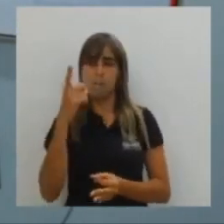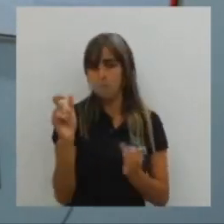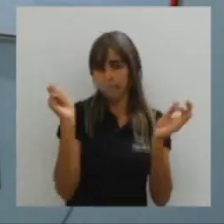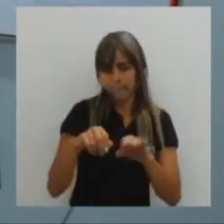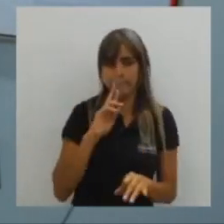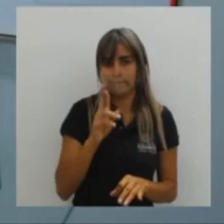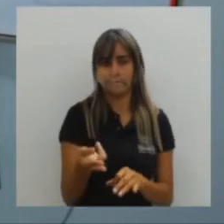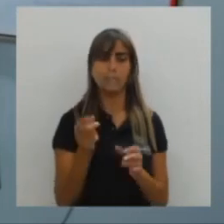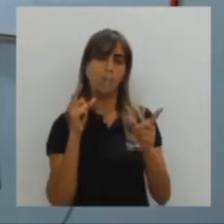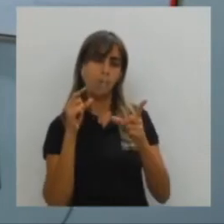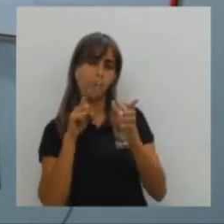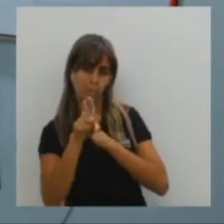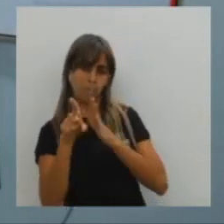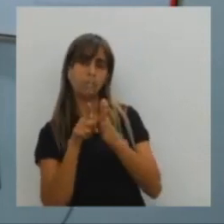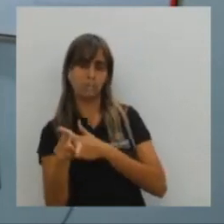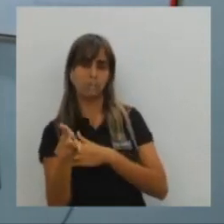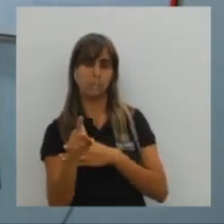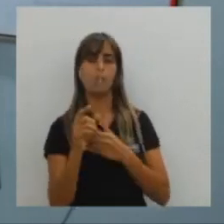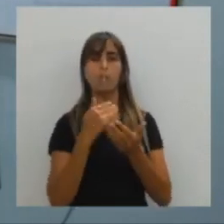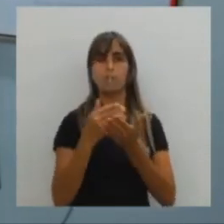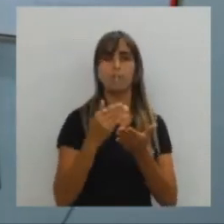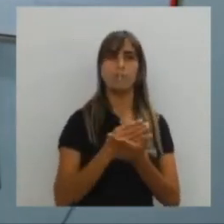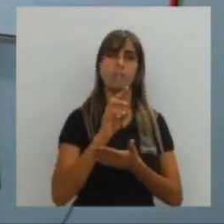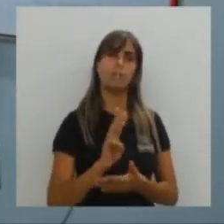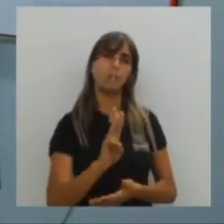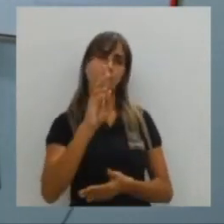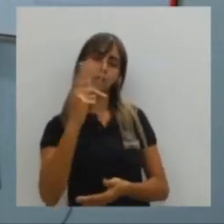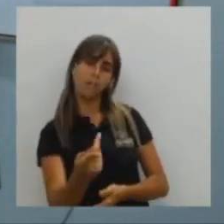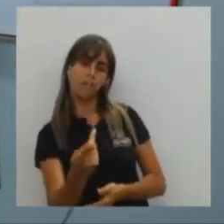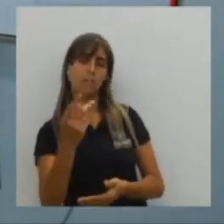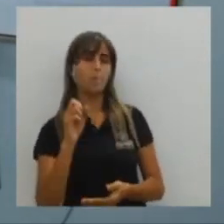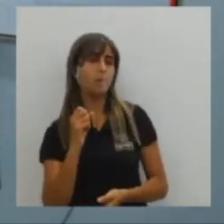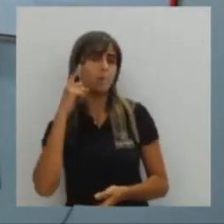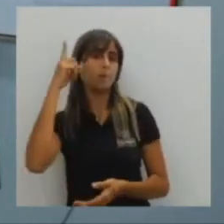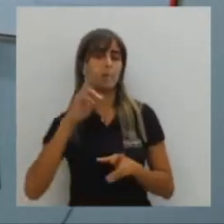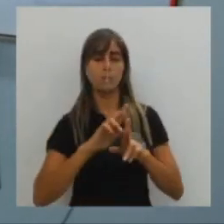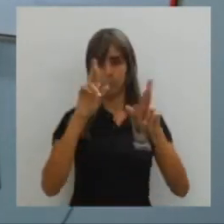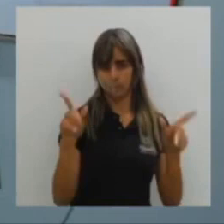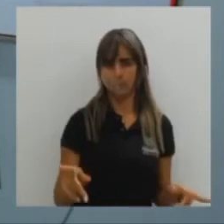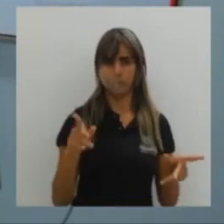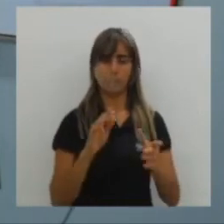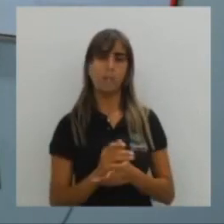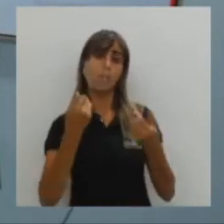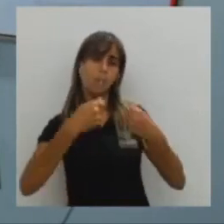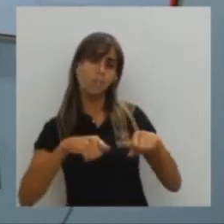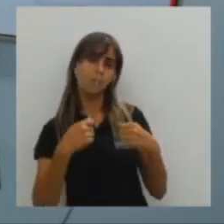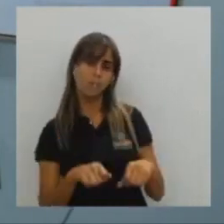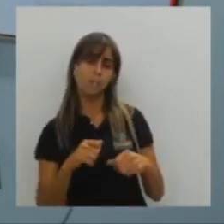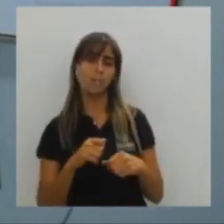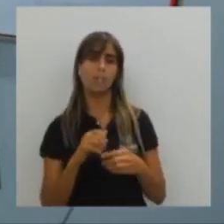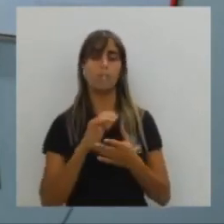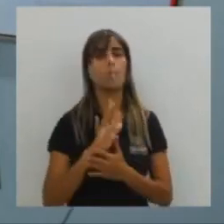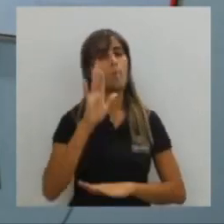são perguntas, são palavras que começam com WH, cada uma delas passa uma ideia diferente. E aí eu preciso ter muito,